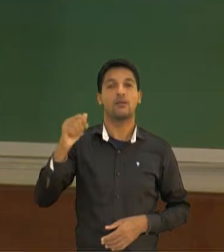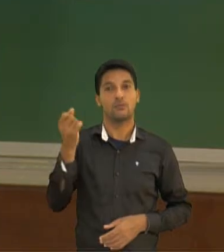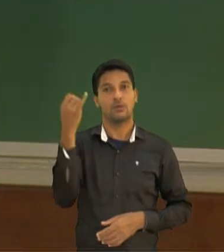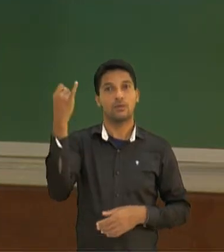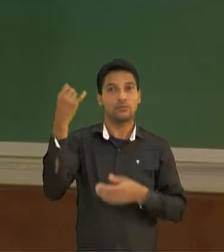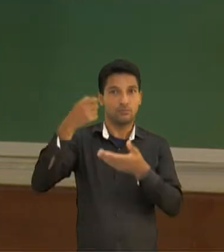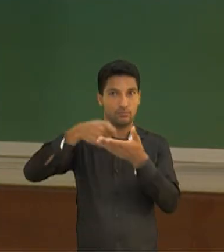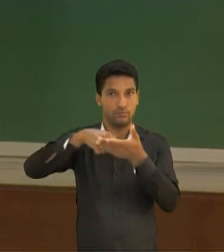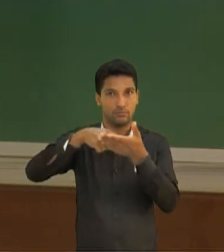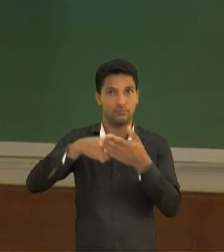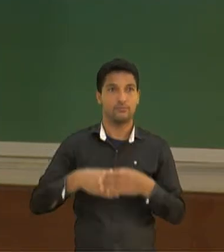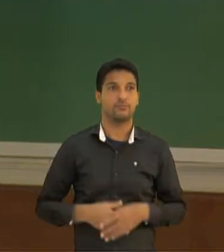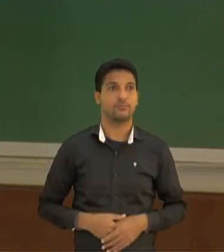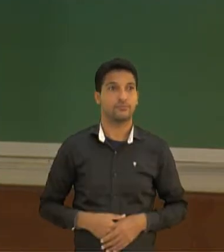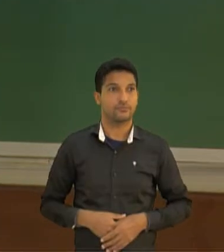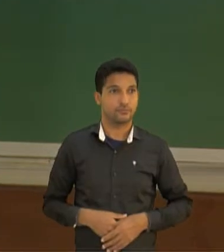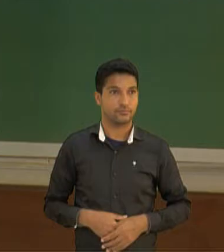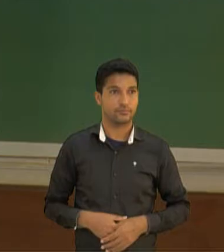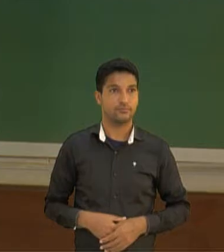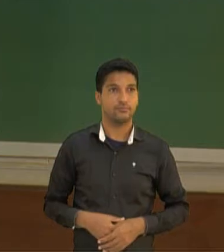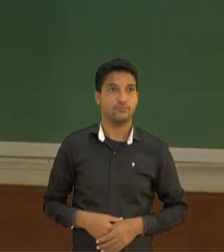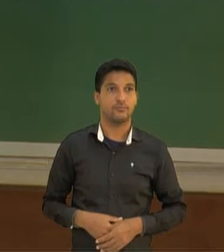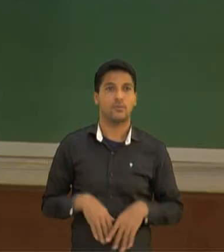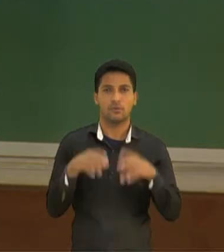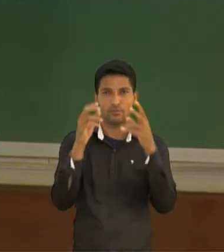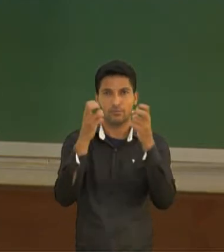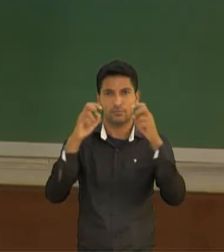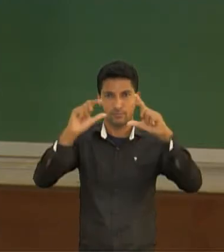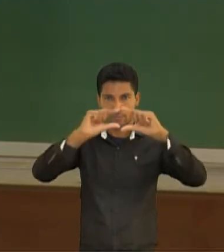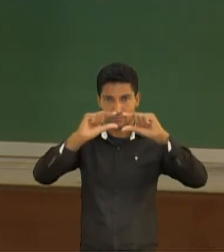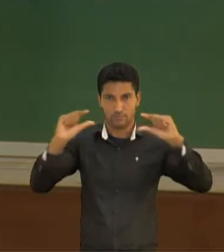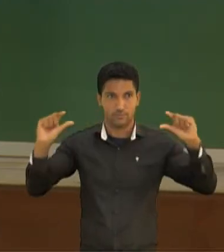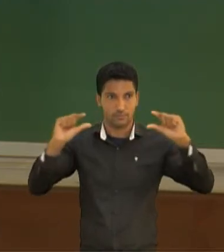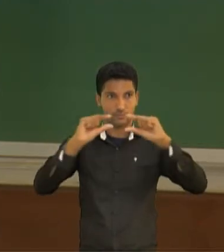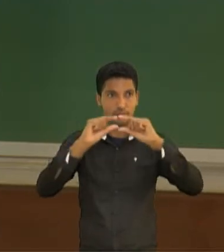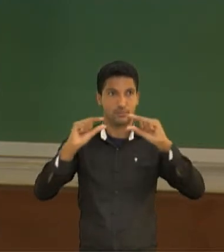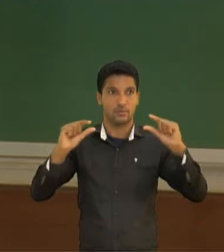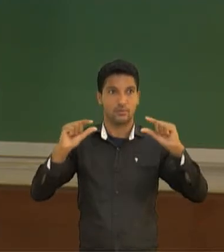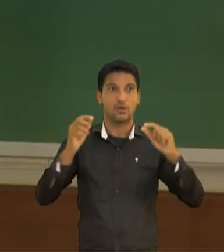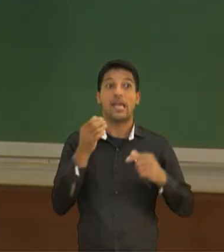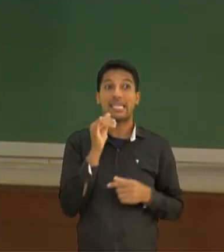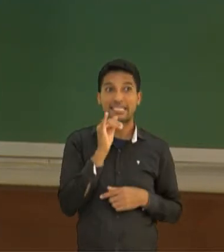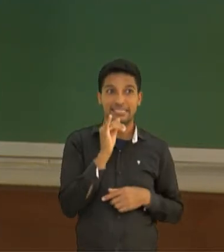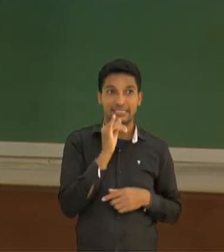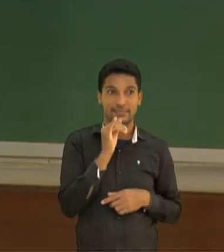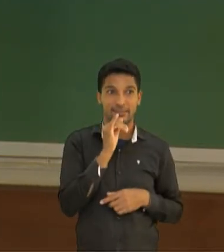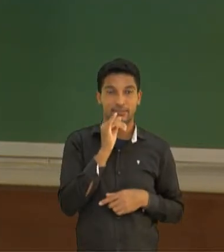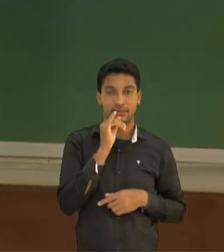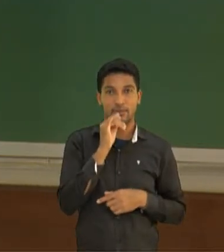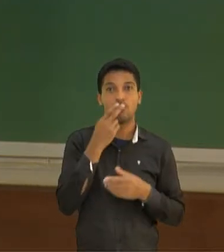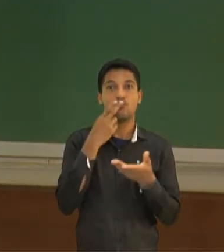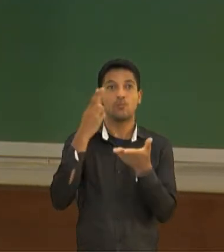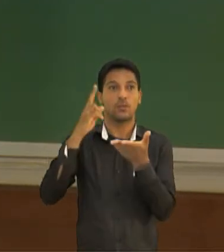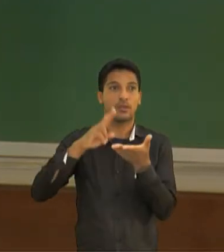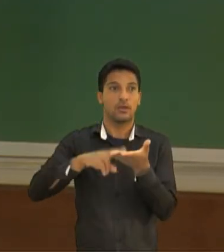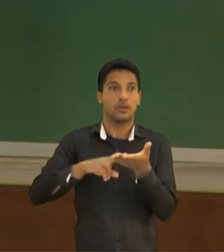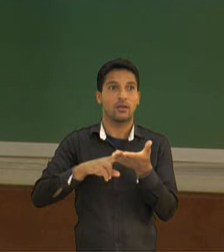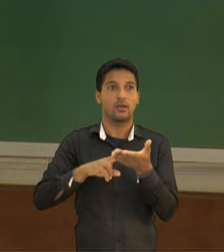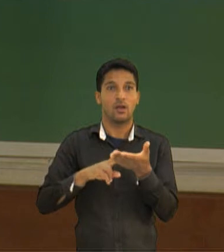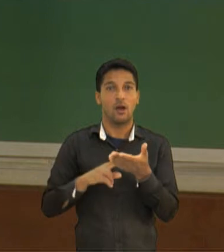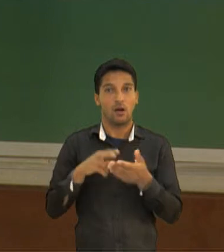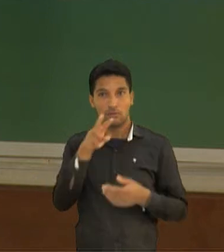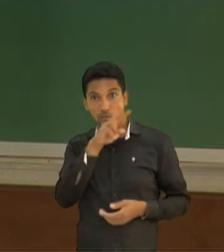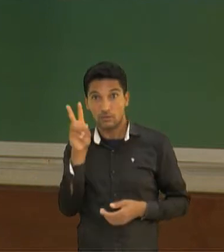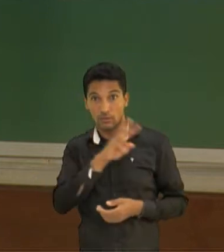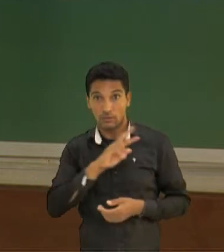né? Observem aqui como que aparece nesse fragmento de carta aqui para nós, a forma como se reporta lá,